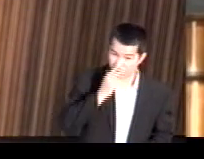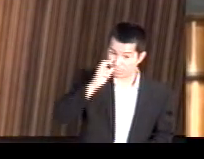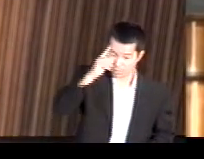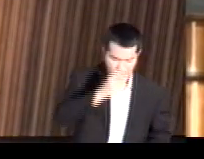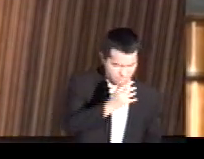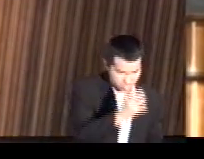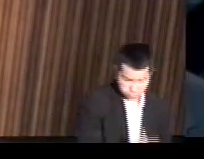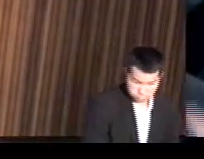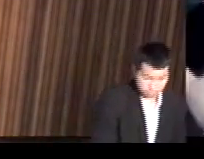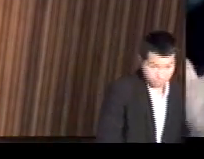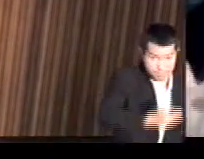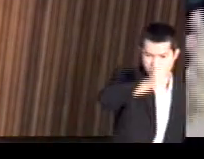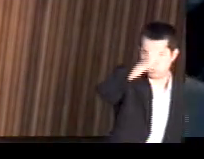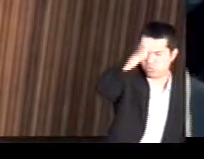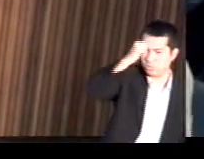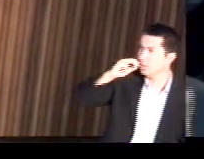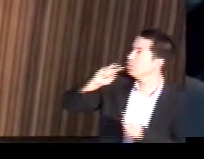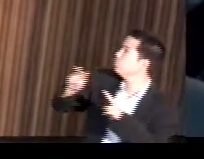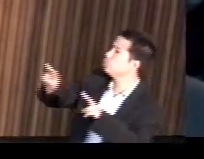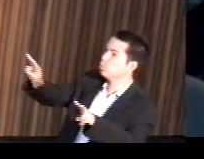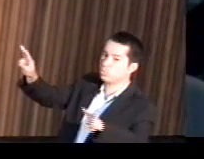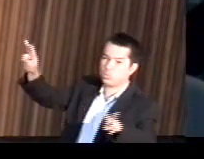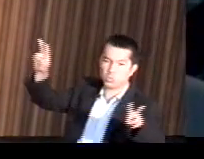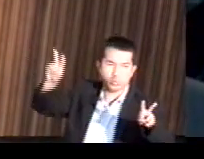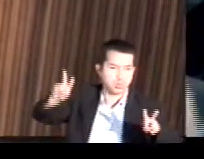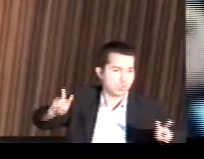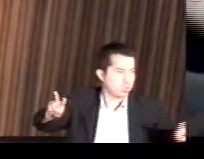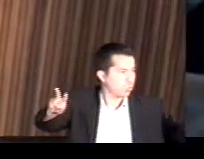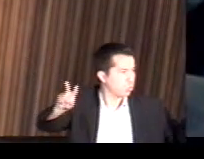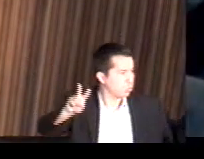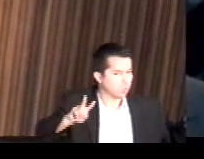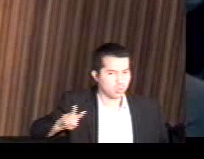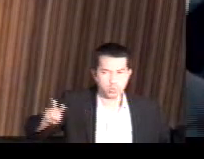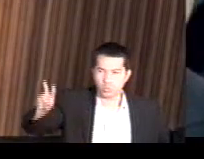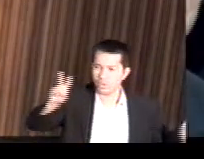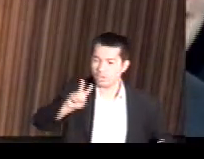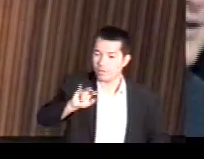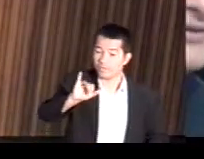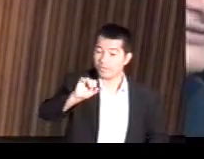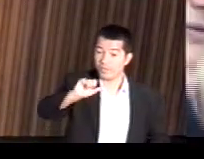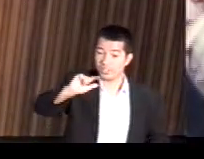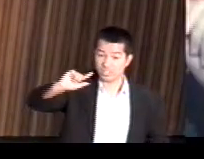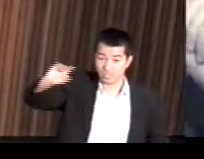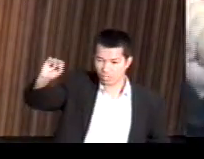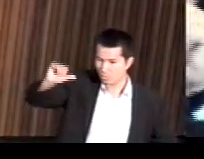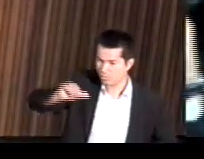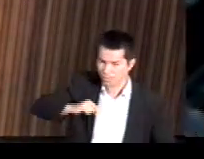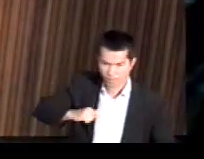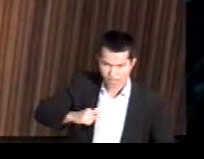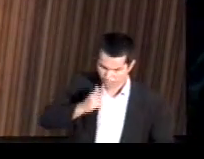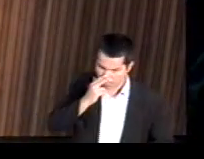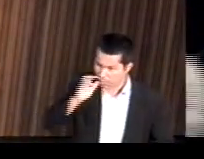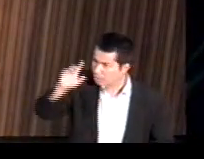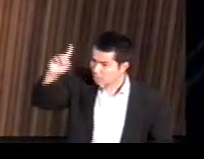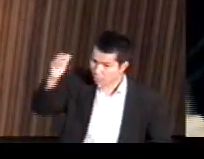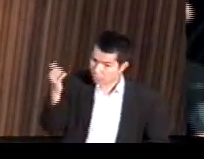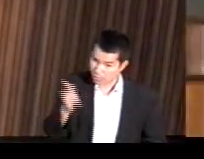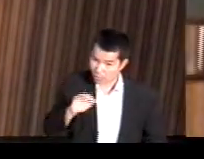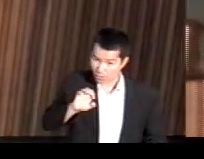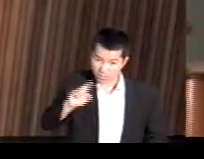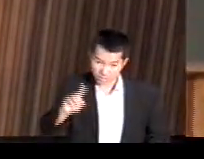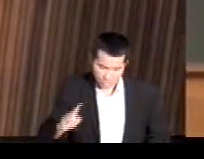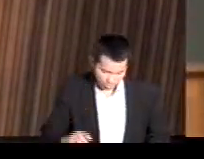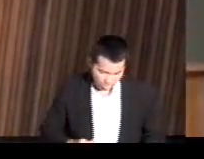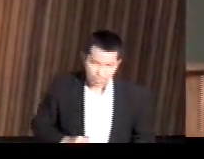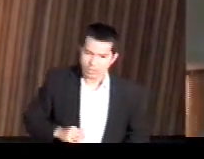o templo, e naquela visão Deus diz para Ezequiel, abre um buraco na parede do